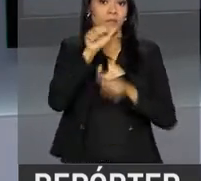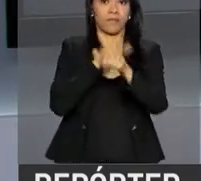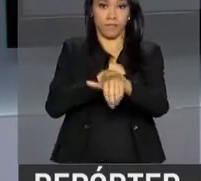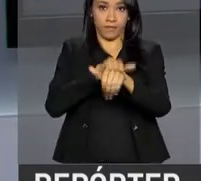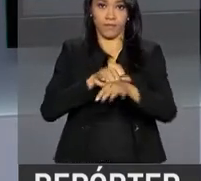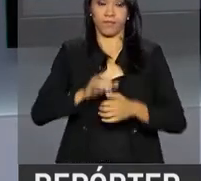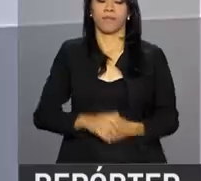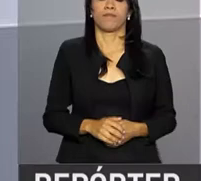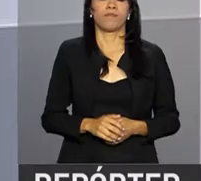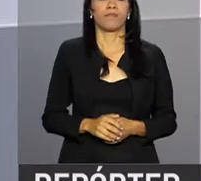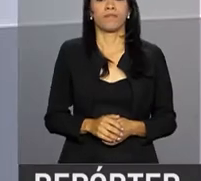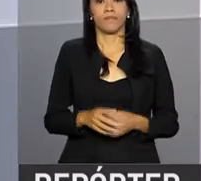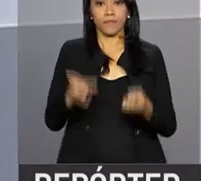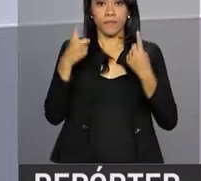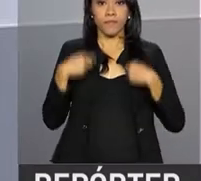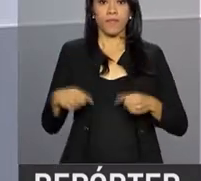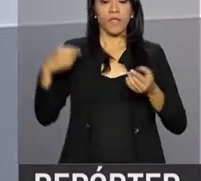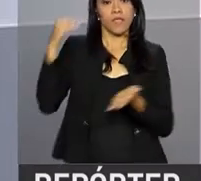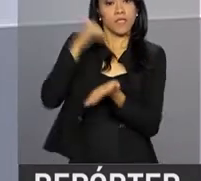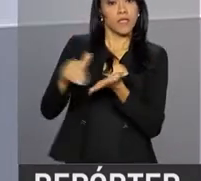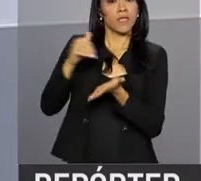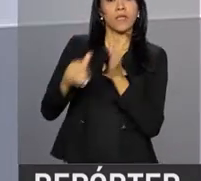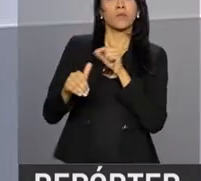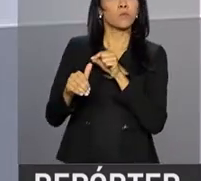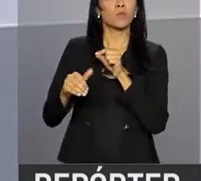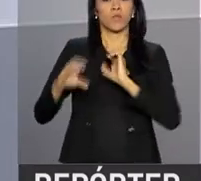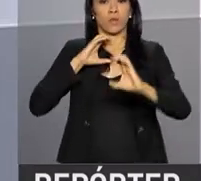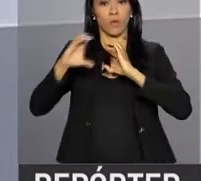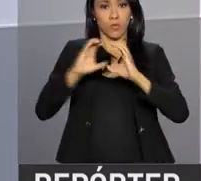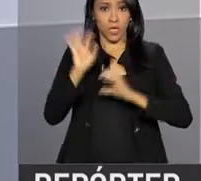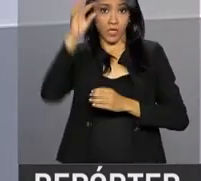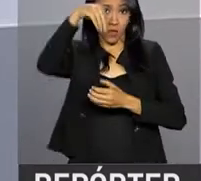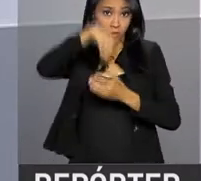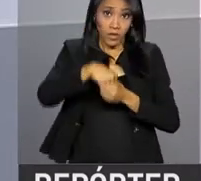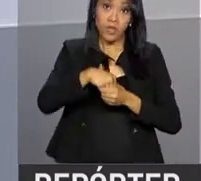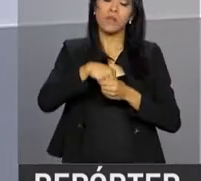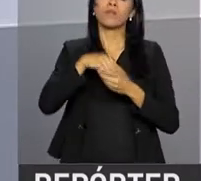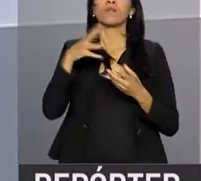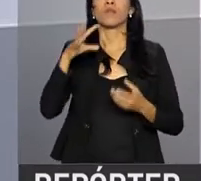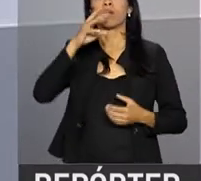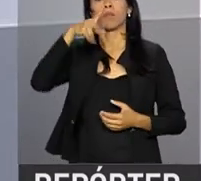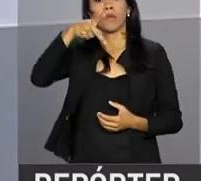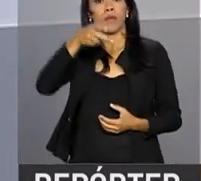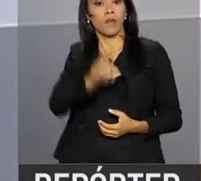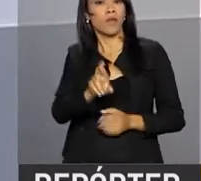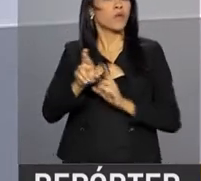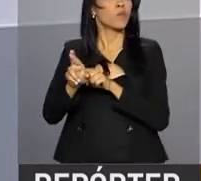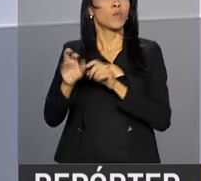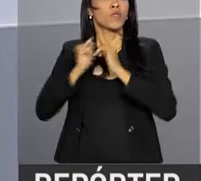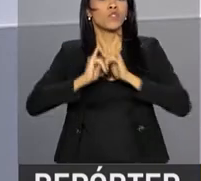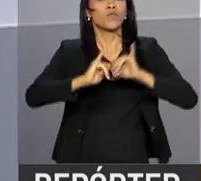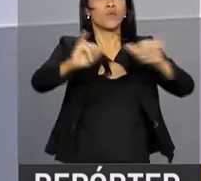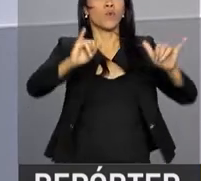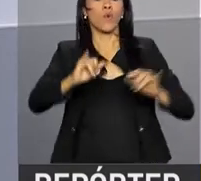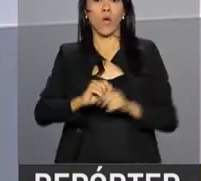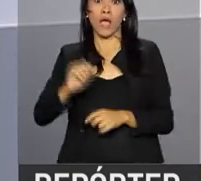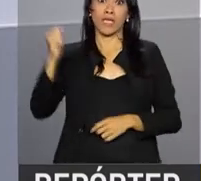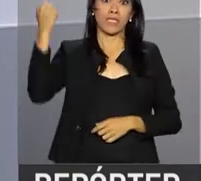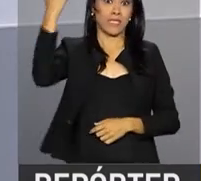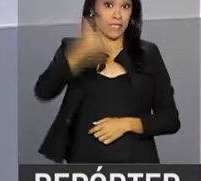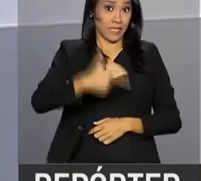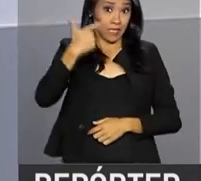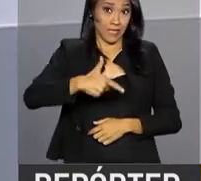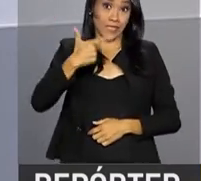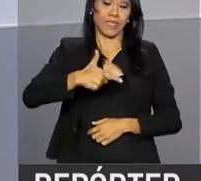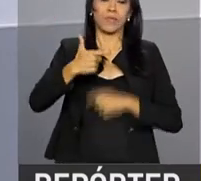setembro a secretaria de comunicação da presidência da república divulgou nota sobre a segunda denúncia contra o presidente